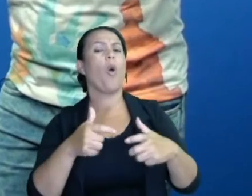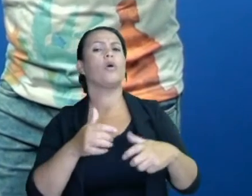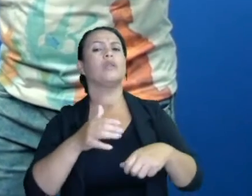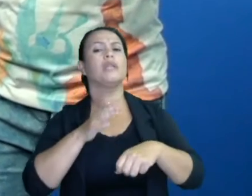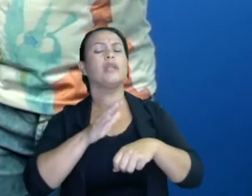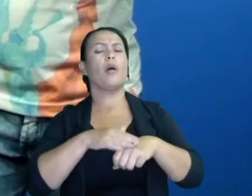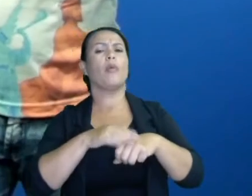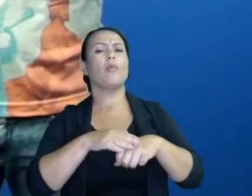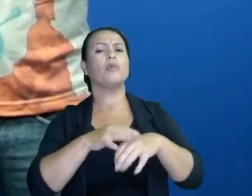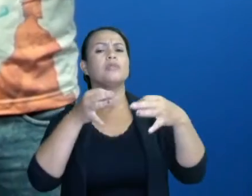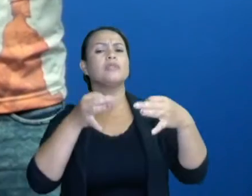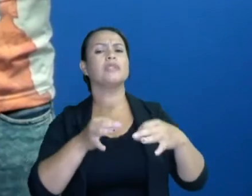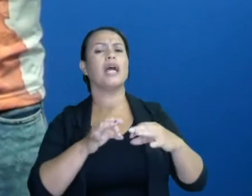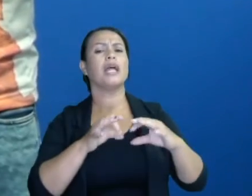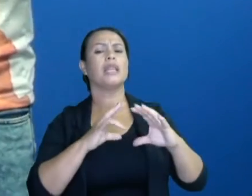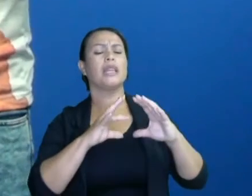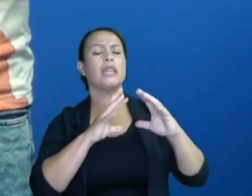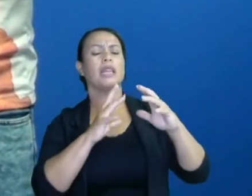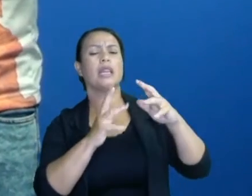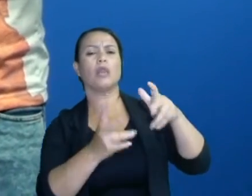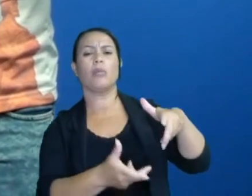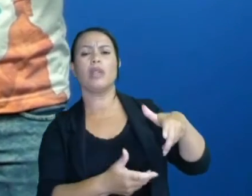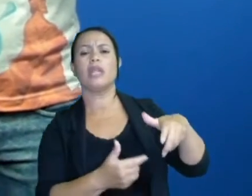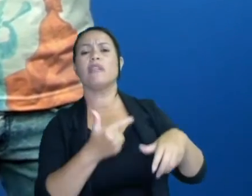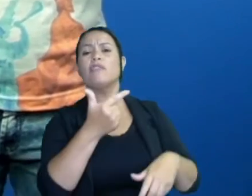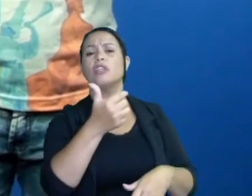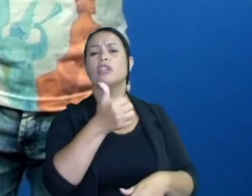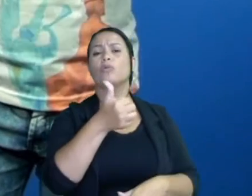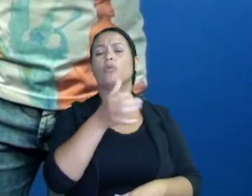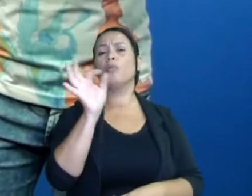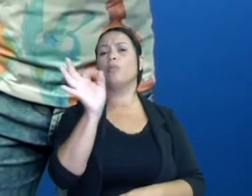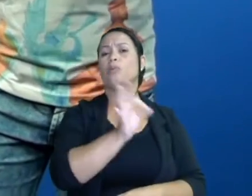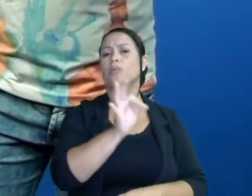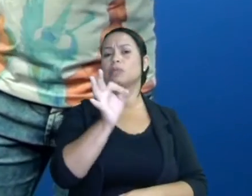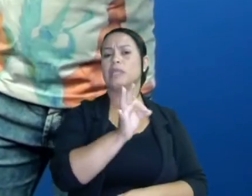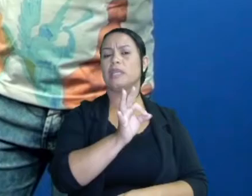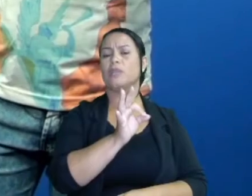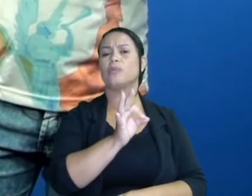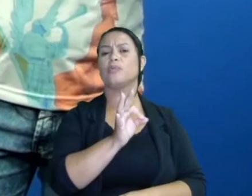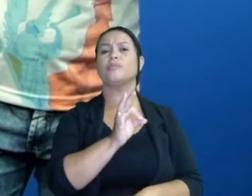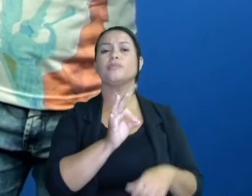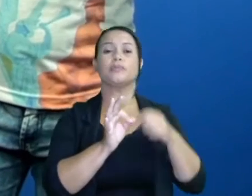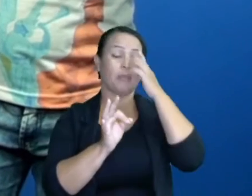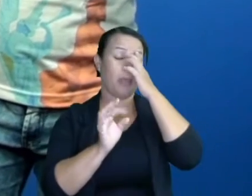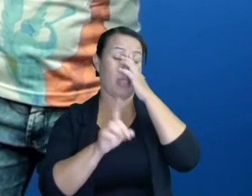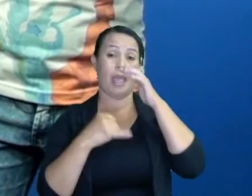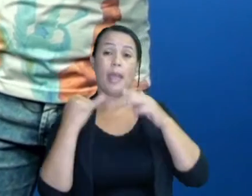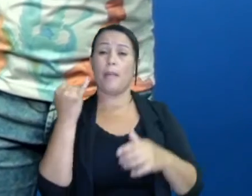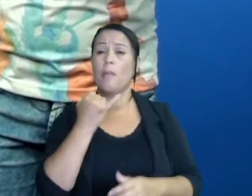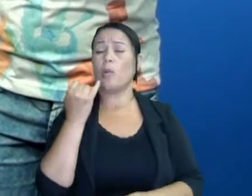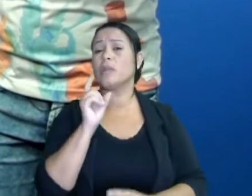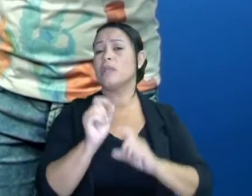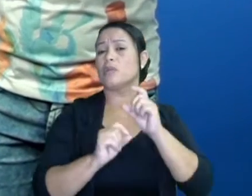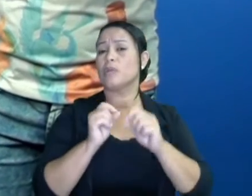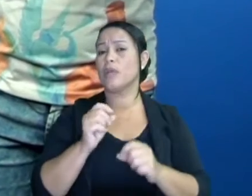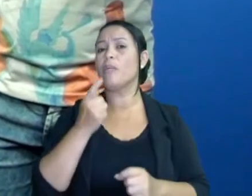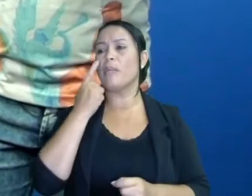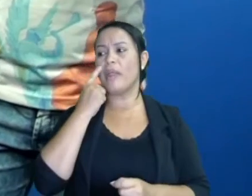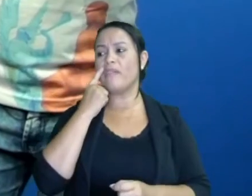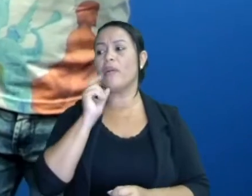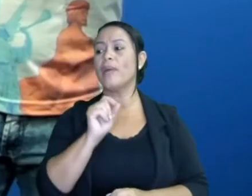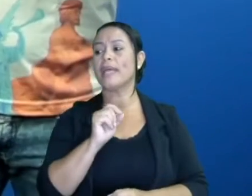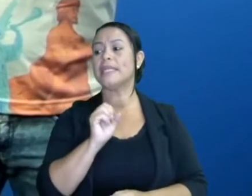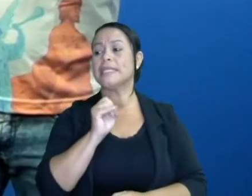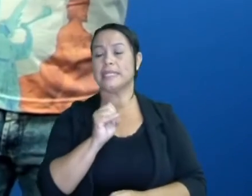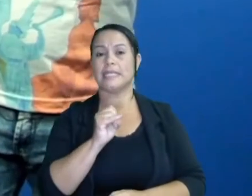nosso planeta. Em 21% de oxigênio em nossa atmosfera é essencial para que tudo haja como está.